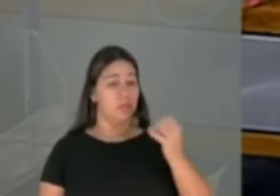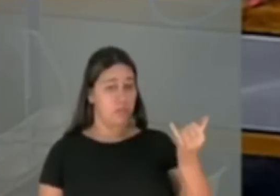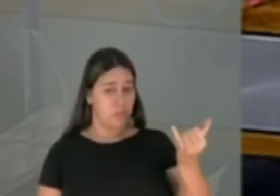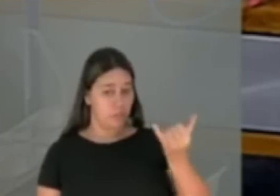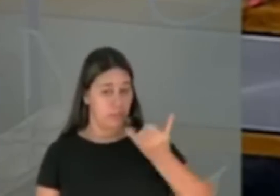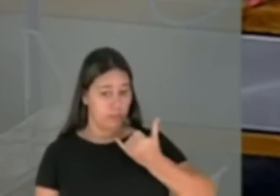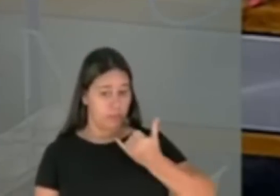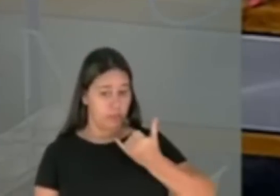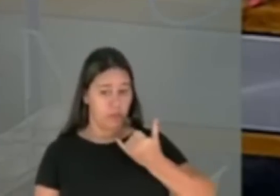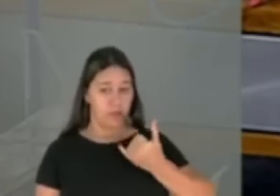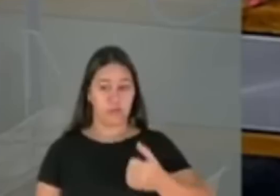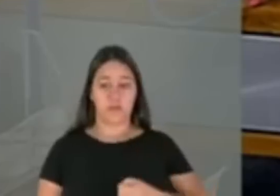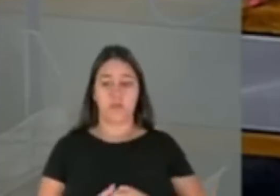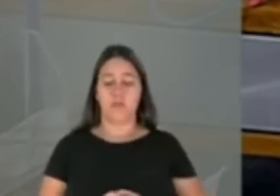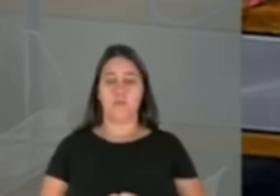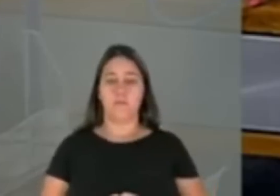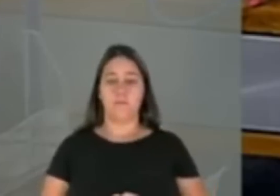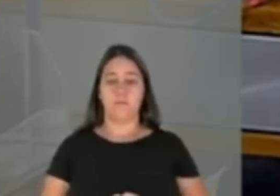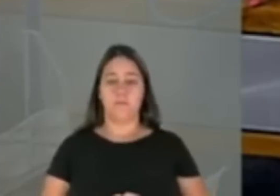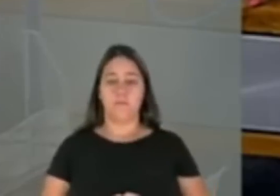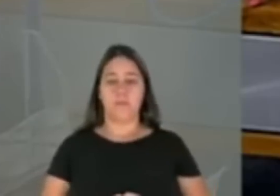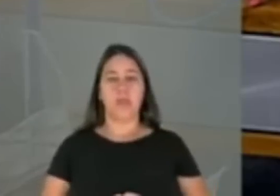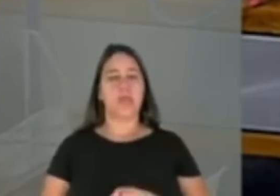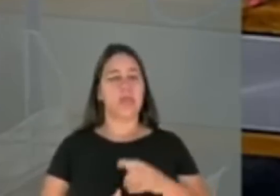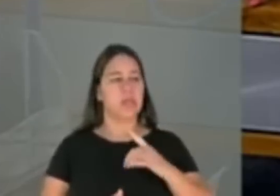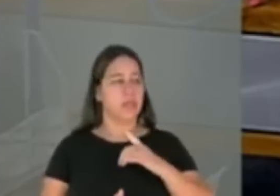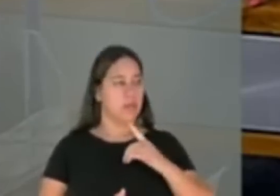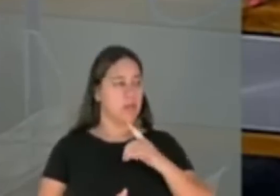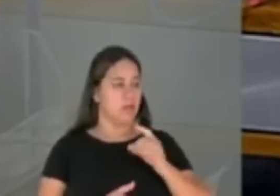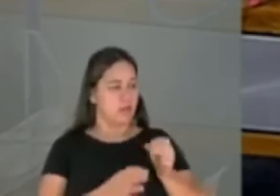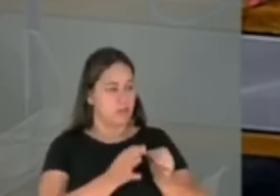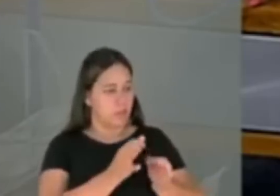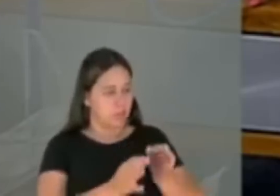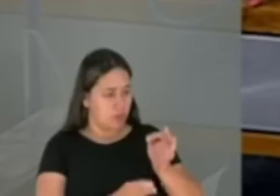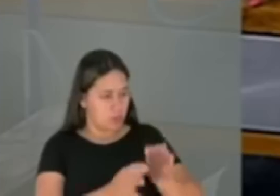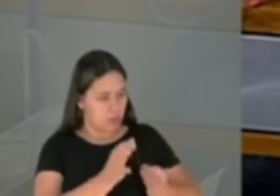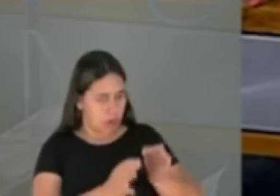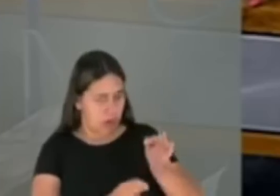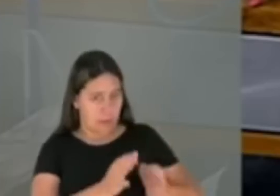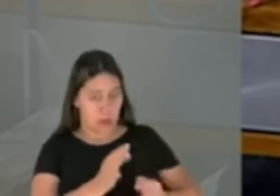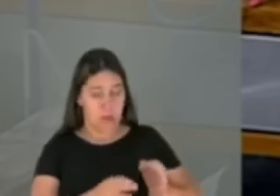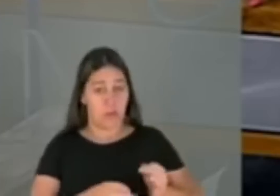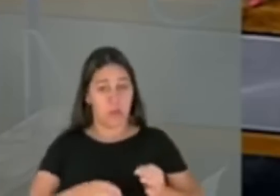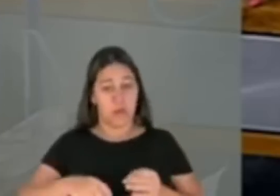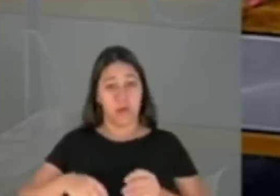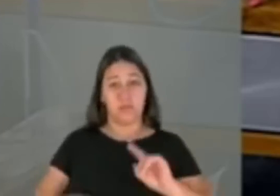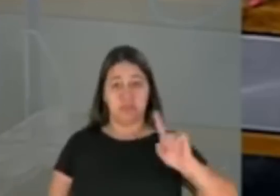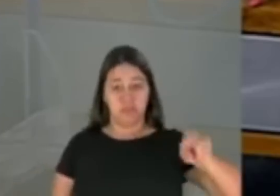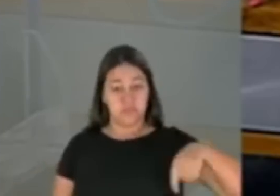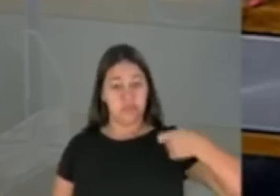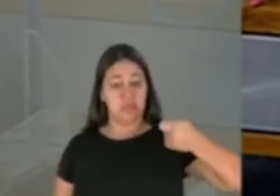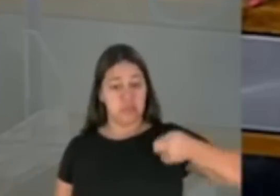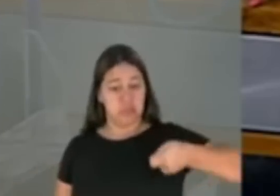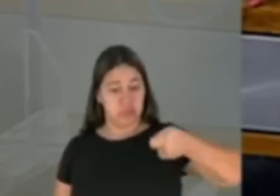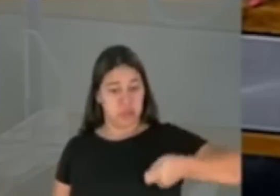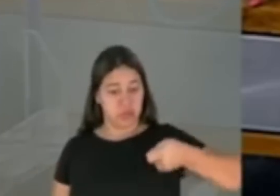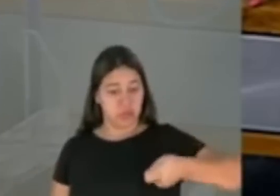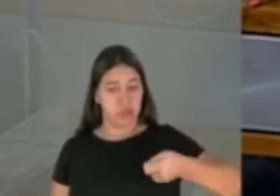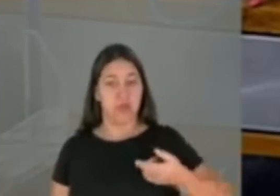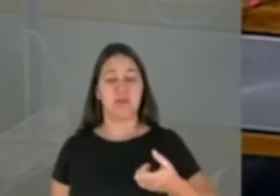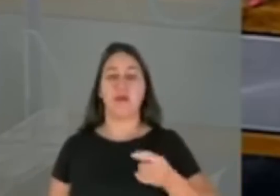pouco que no curso de um julgamento uma magistrada no Rio de Janeiro teria feito